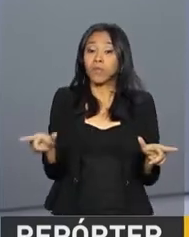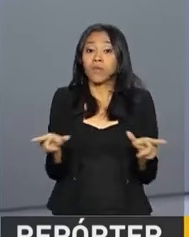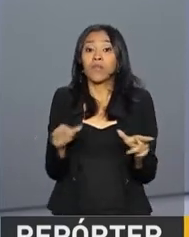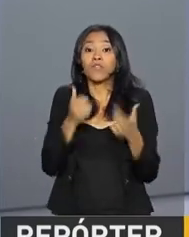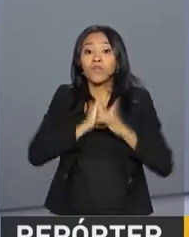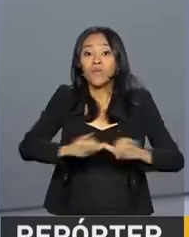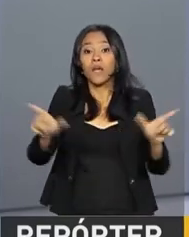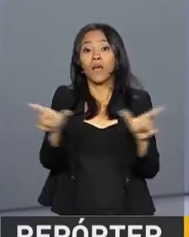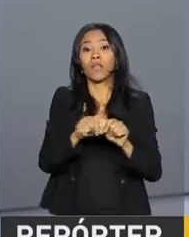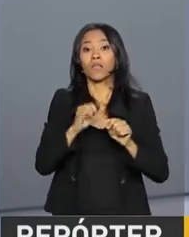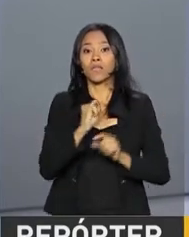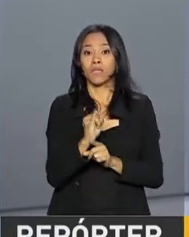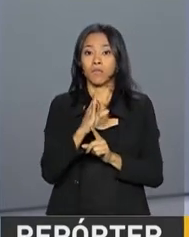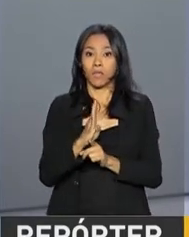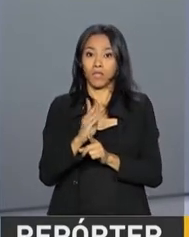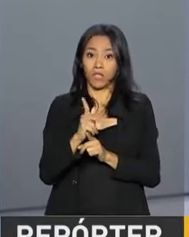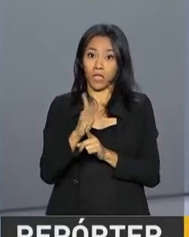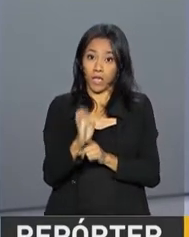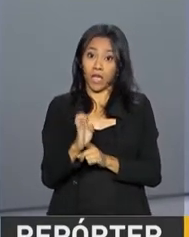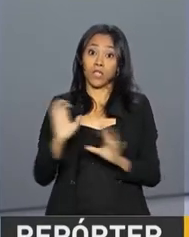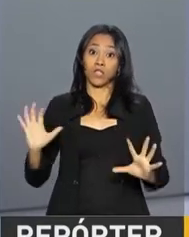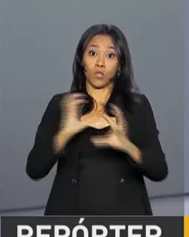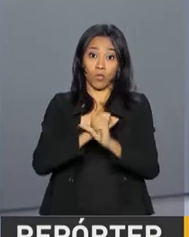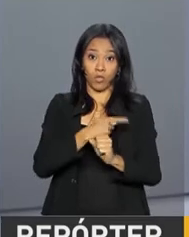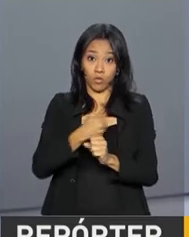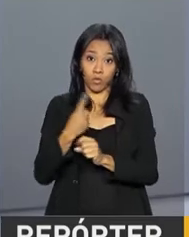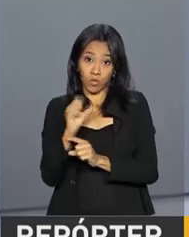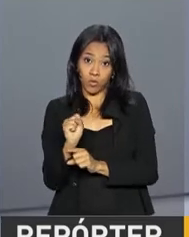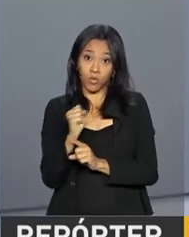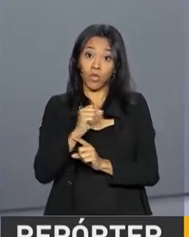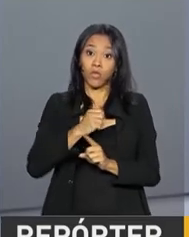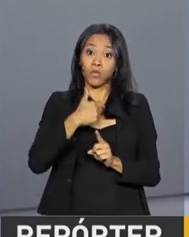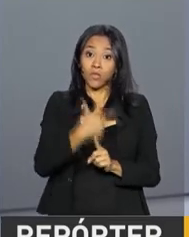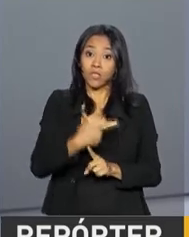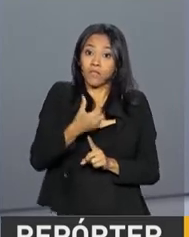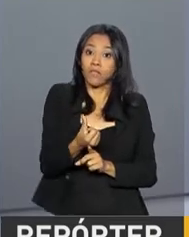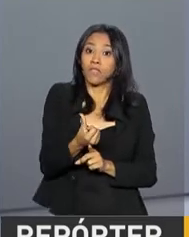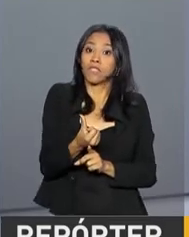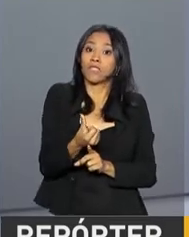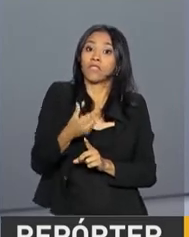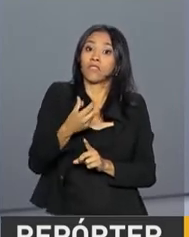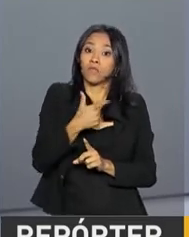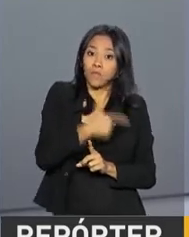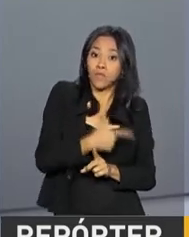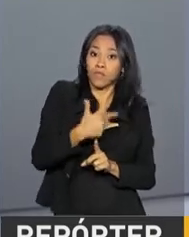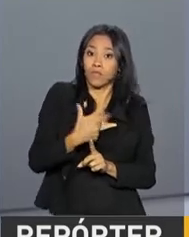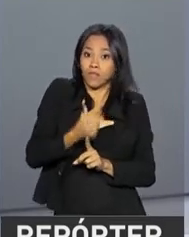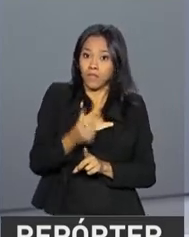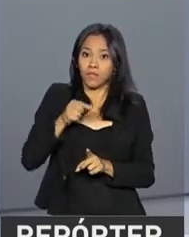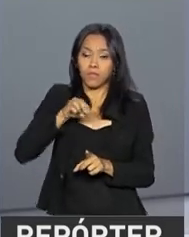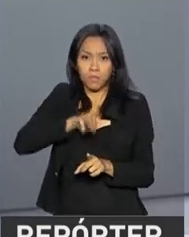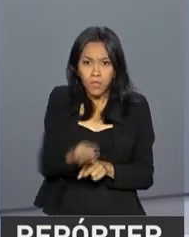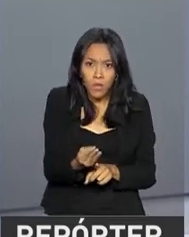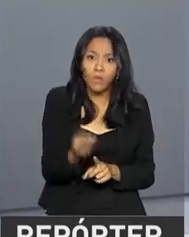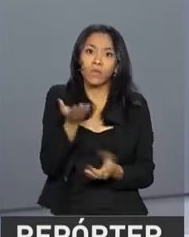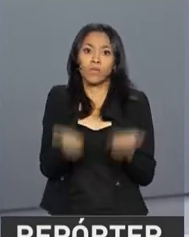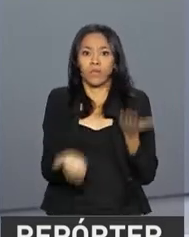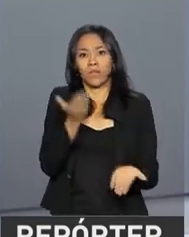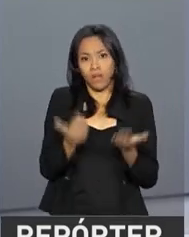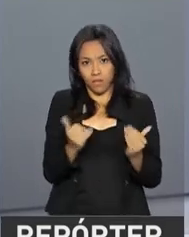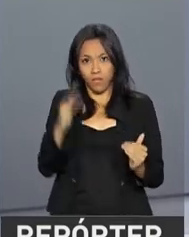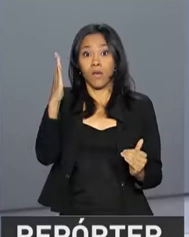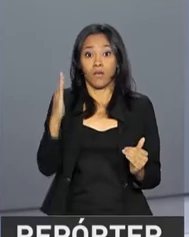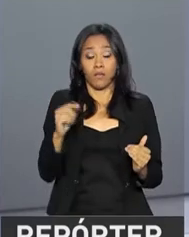de 2018 deve totalizar 226 milhões de toneladas uma queda de 6% em relação à produção